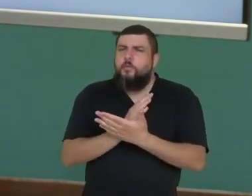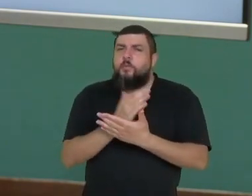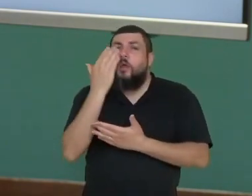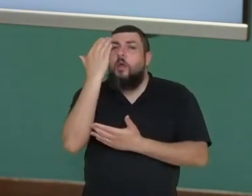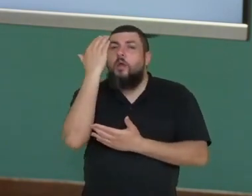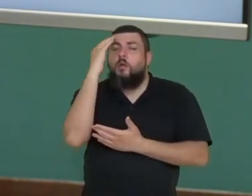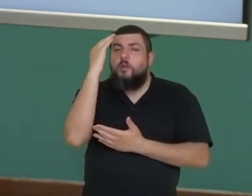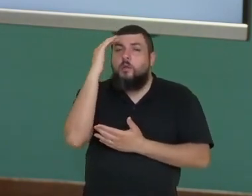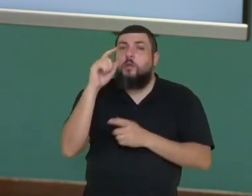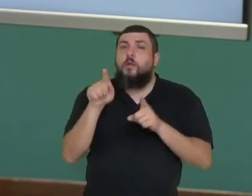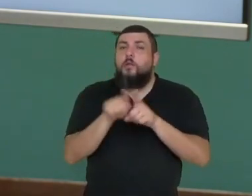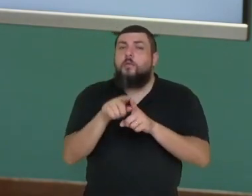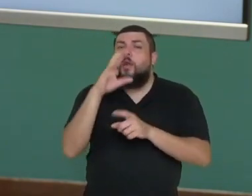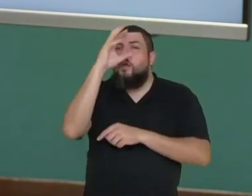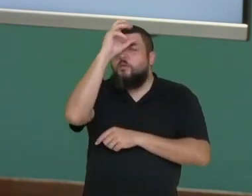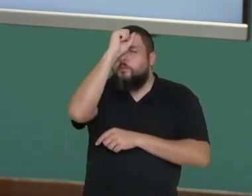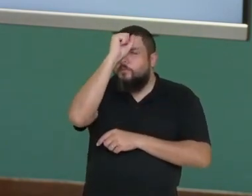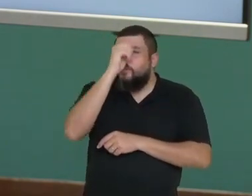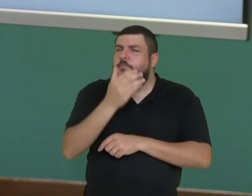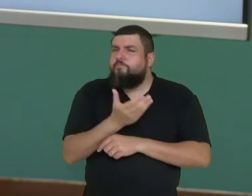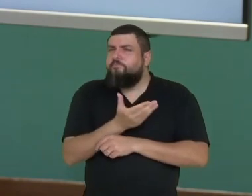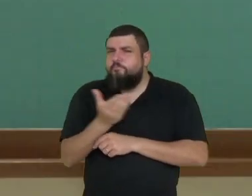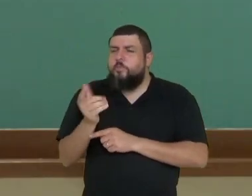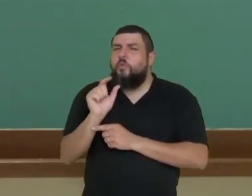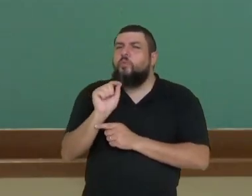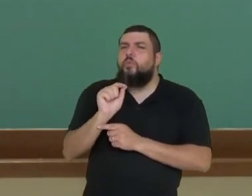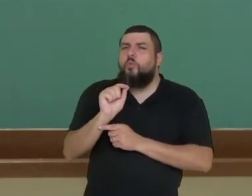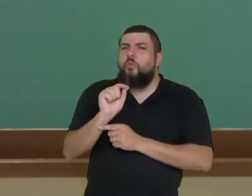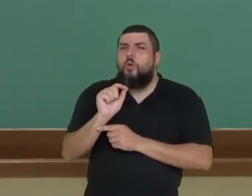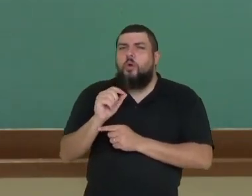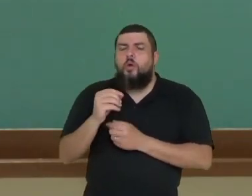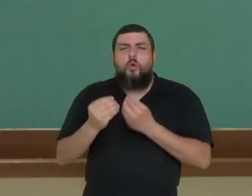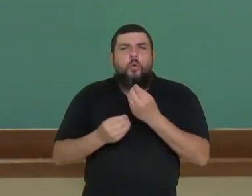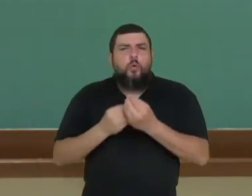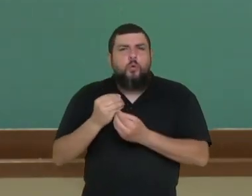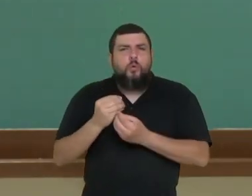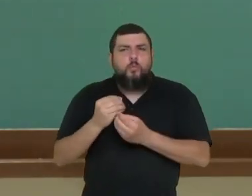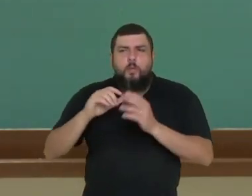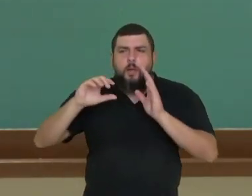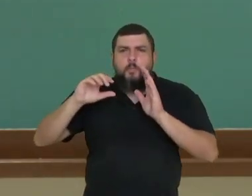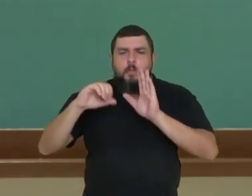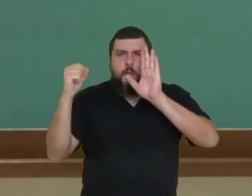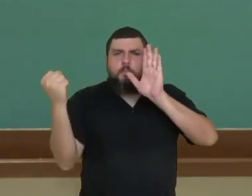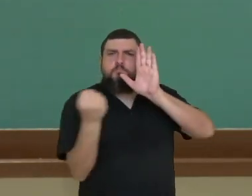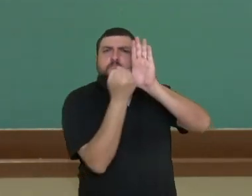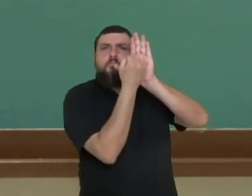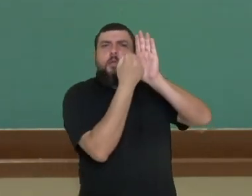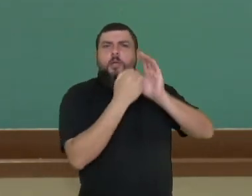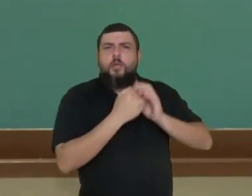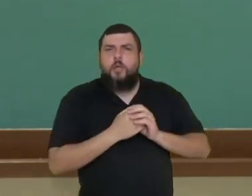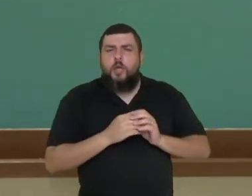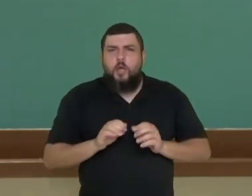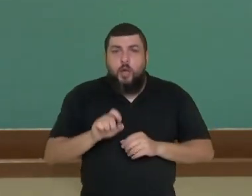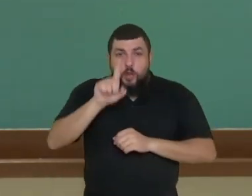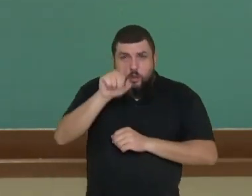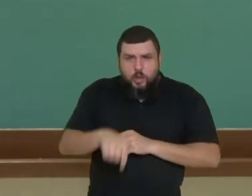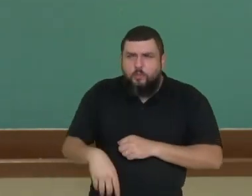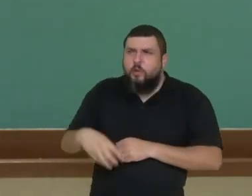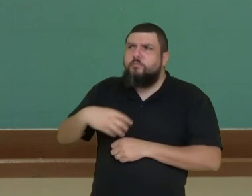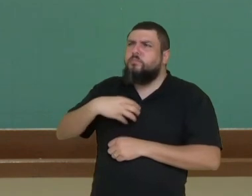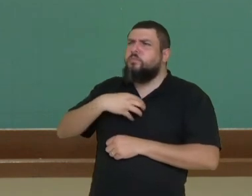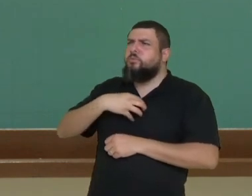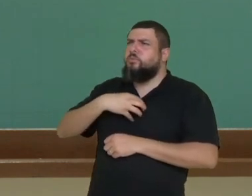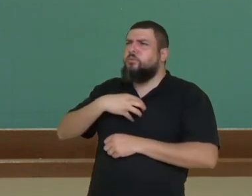inclusive aprenderam, né, galerinha do sexto ano, o conceito de estereótipo, né? Quando nós temos uma imagem de um senso comum de